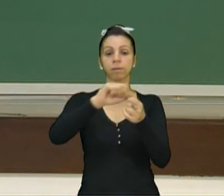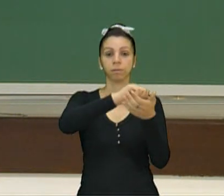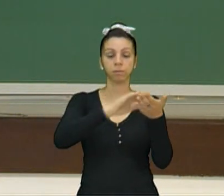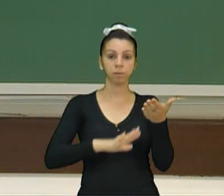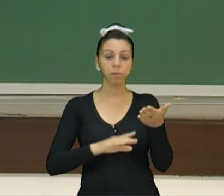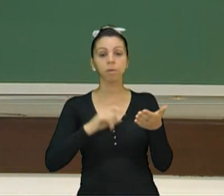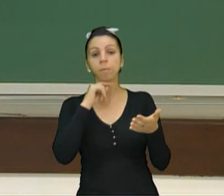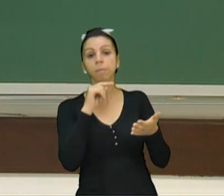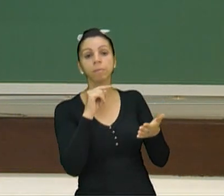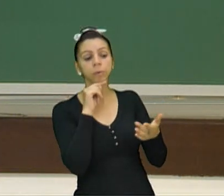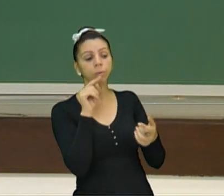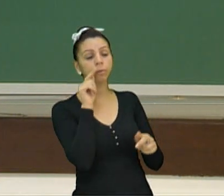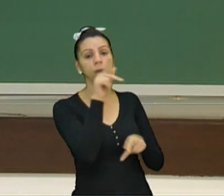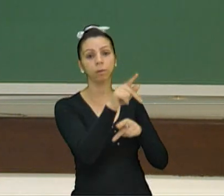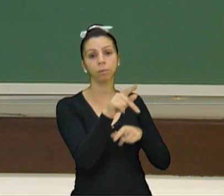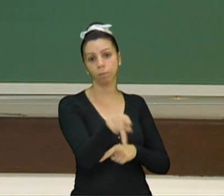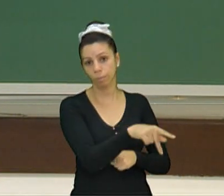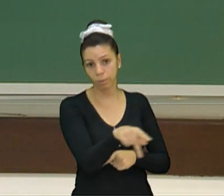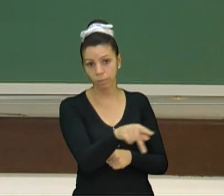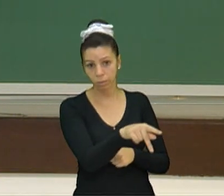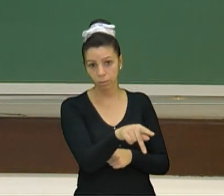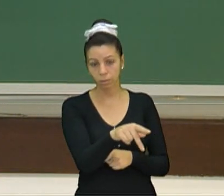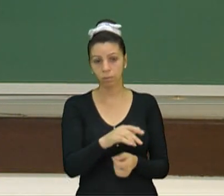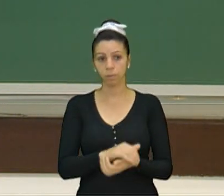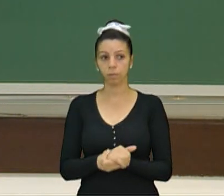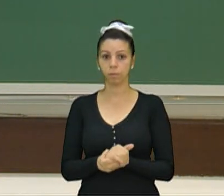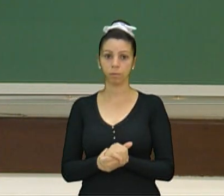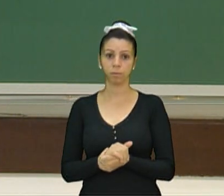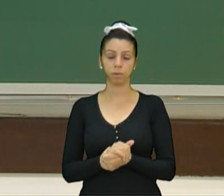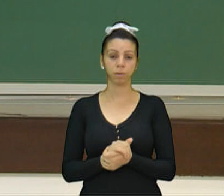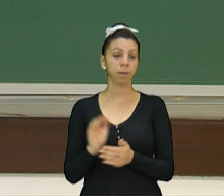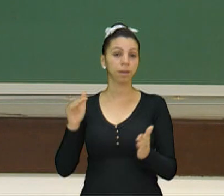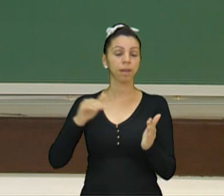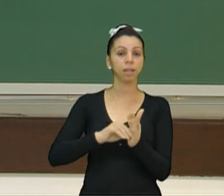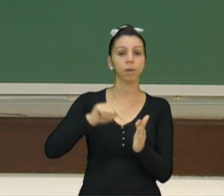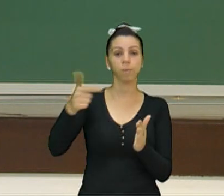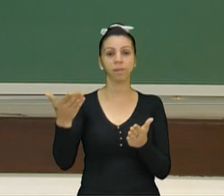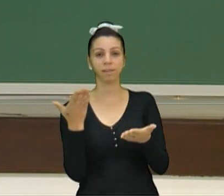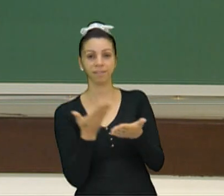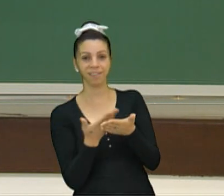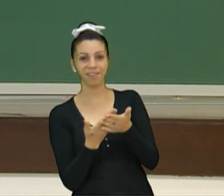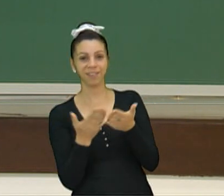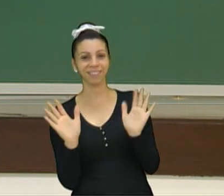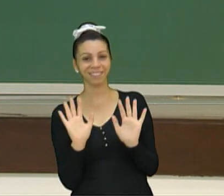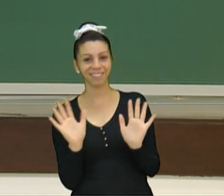tire as dúvidas com os professores de vocês, tá ok? And see you next class. Bye bye.